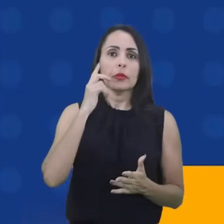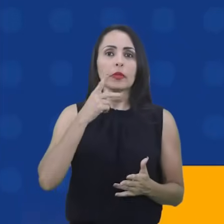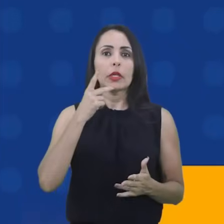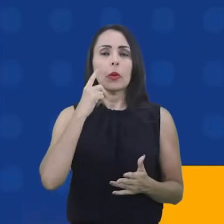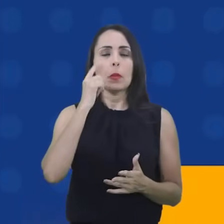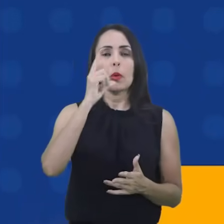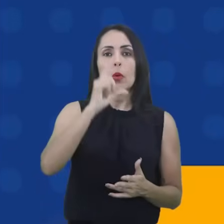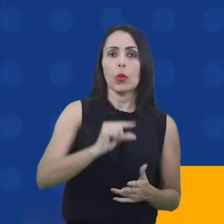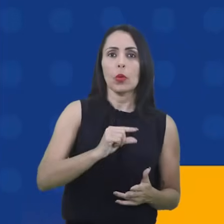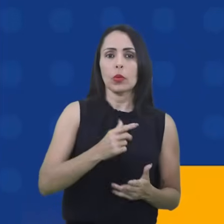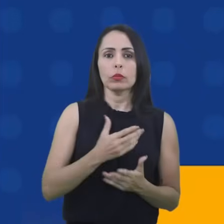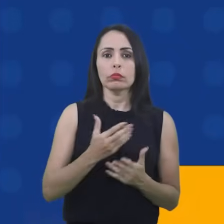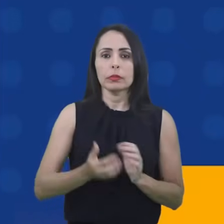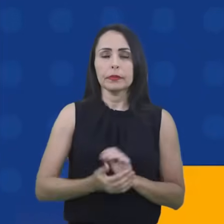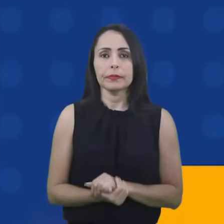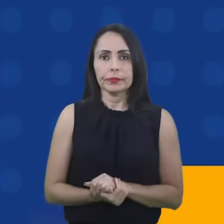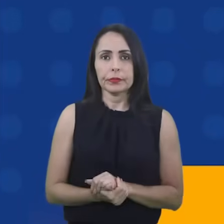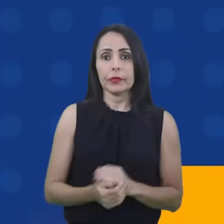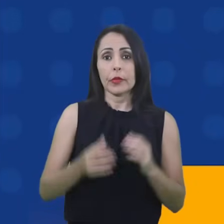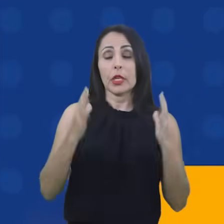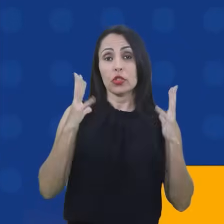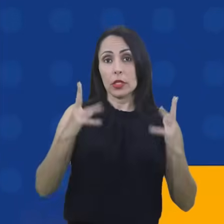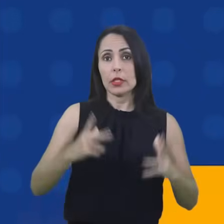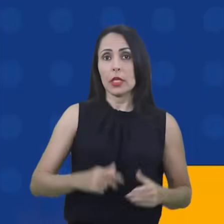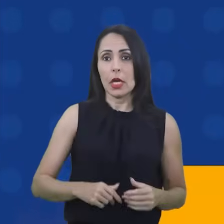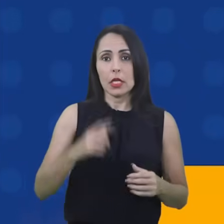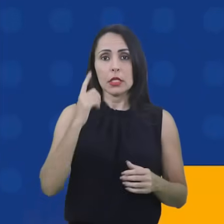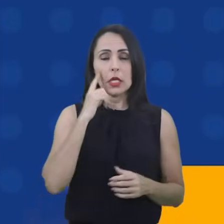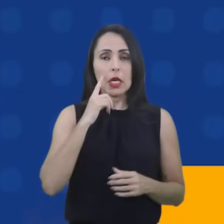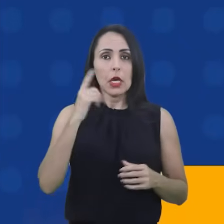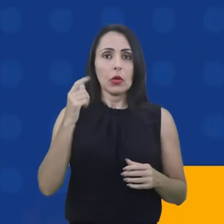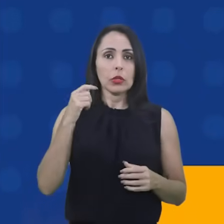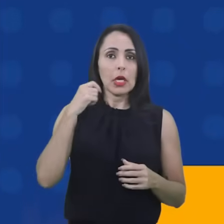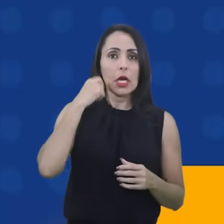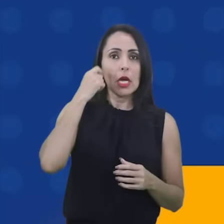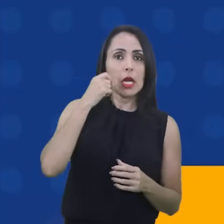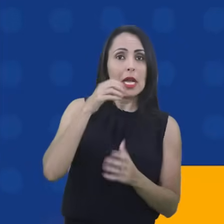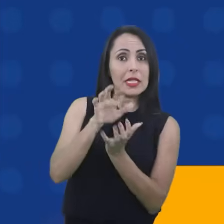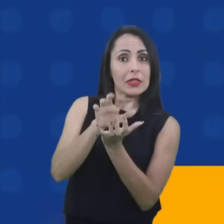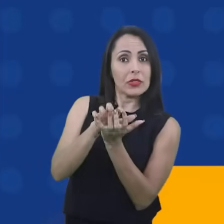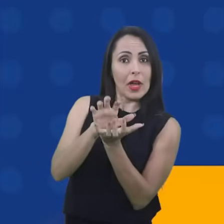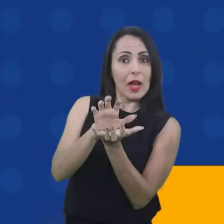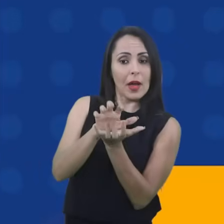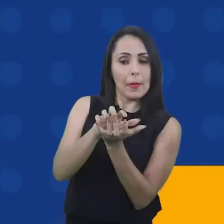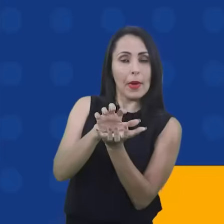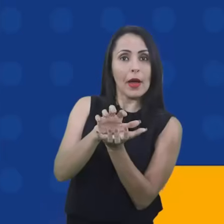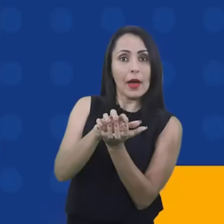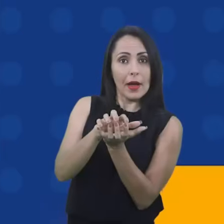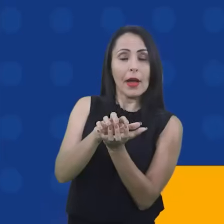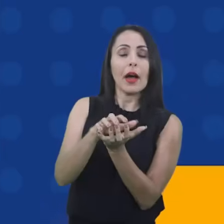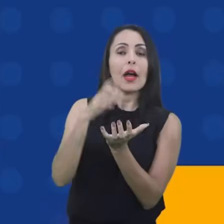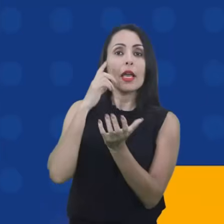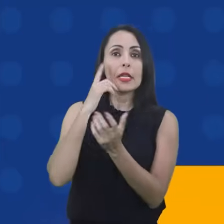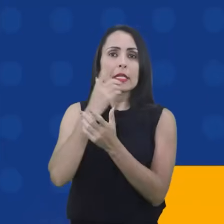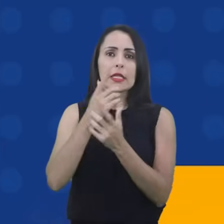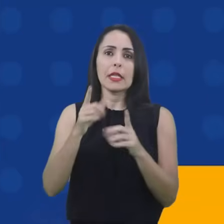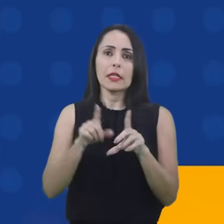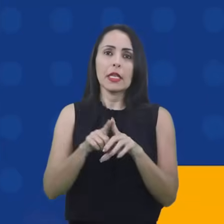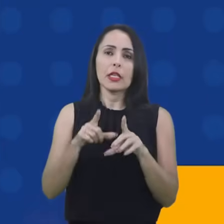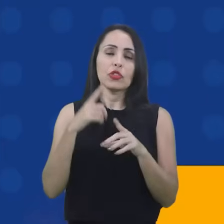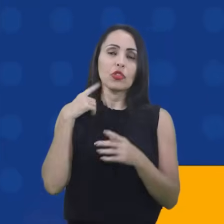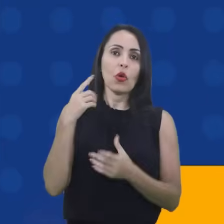um pouquinho sobre a higienização das próteses, né? A gente sabe que o nosso público de estudantes da EJA, né, ele é composto